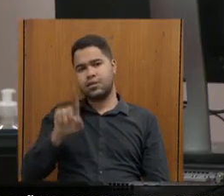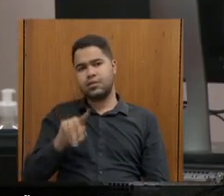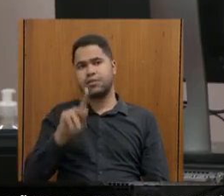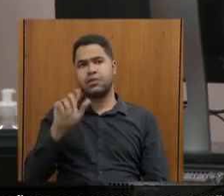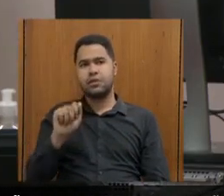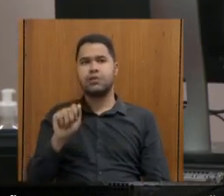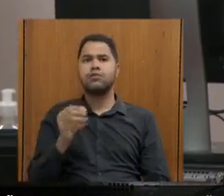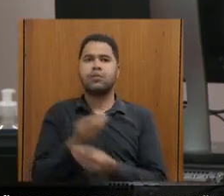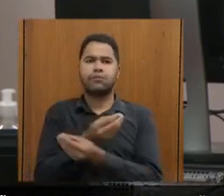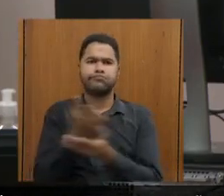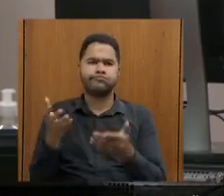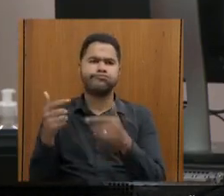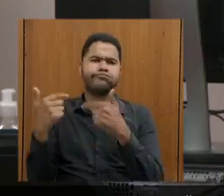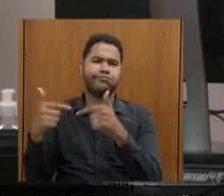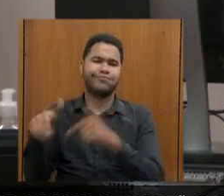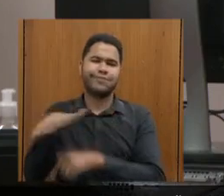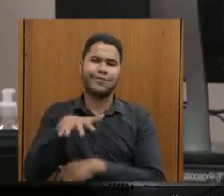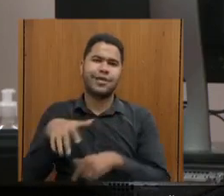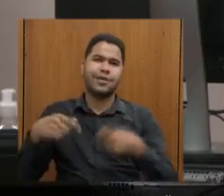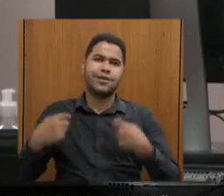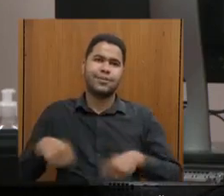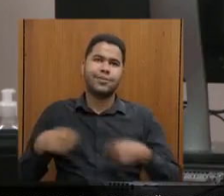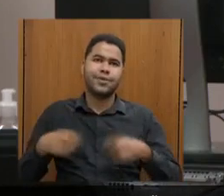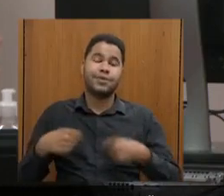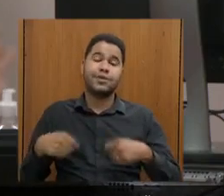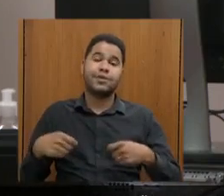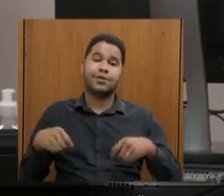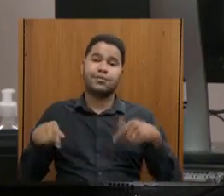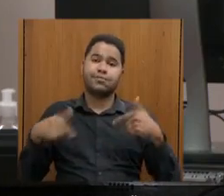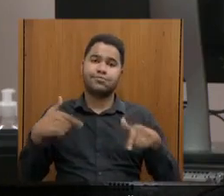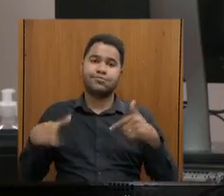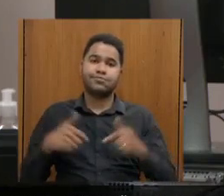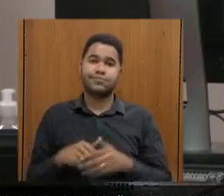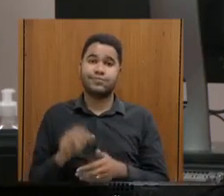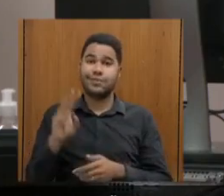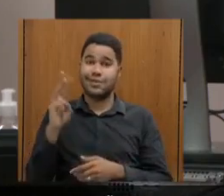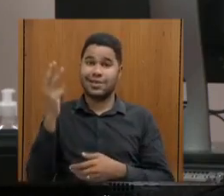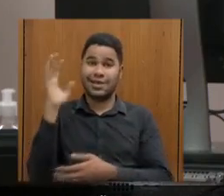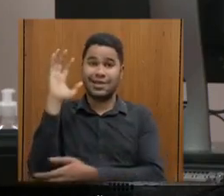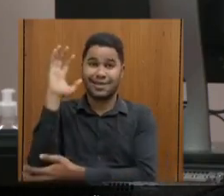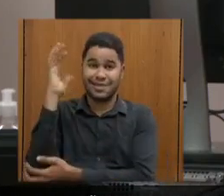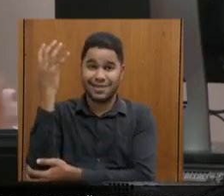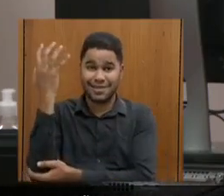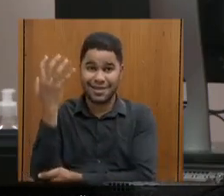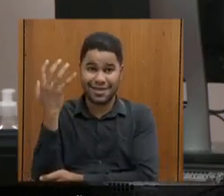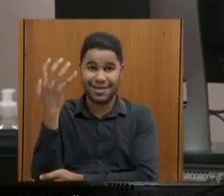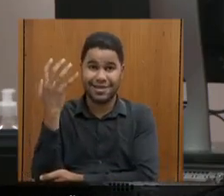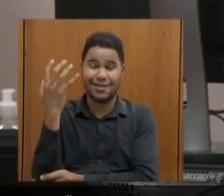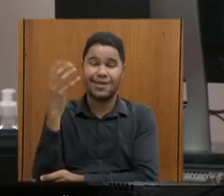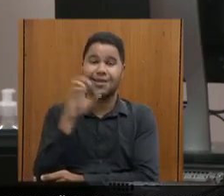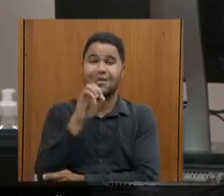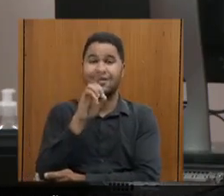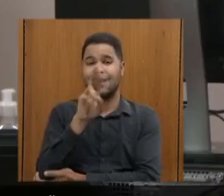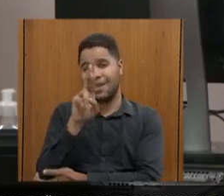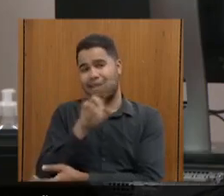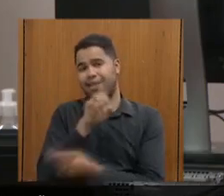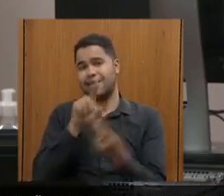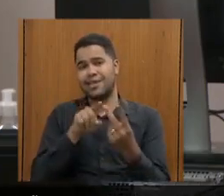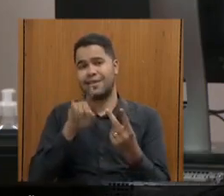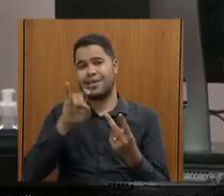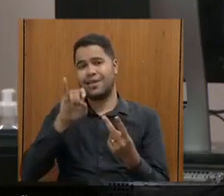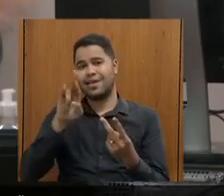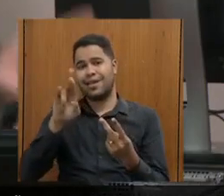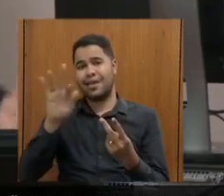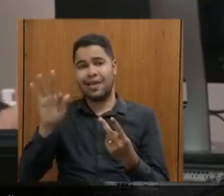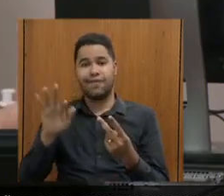em São João da Ponte no lugar que realmente precisava de emprego e aí essas três árvores do Dr do ief vai indo para aí daqui